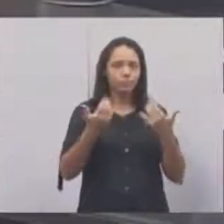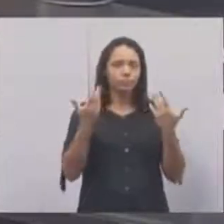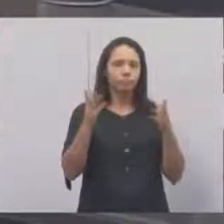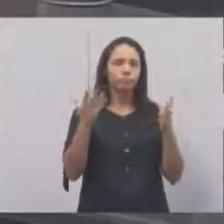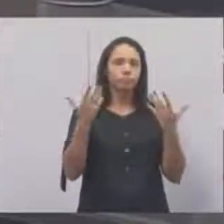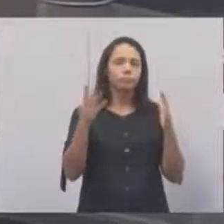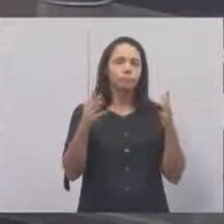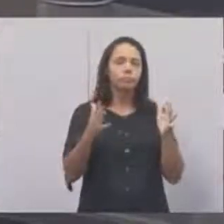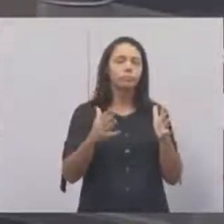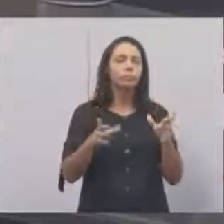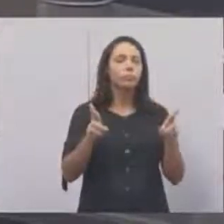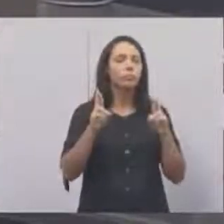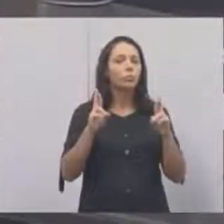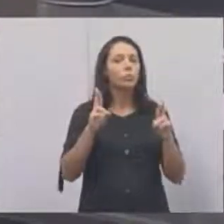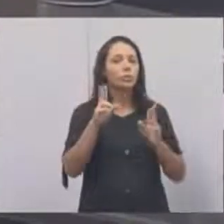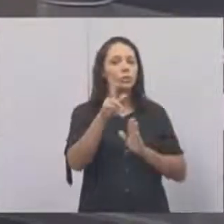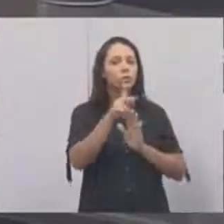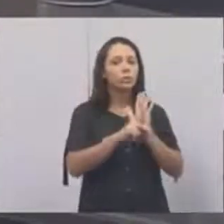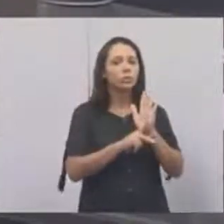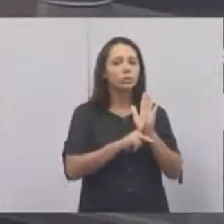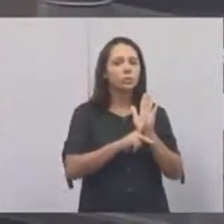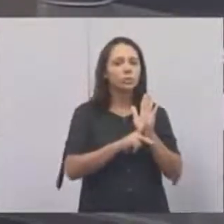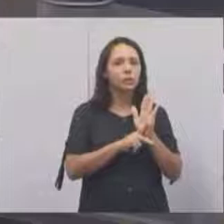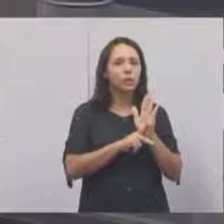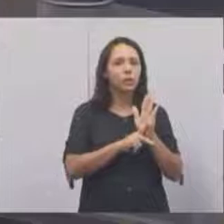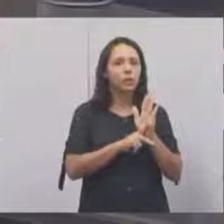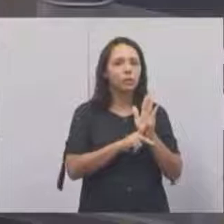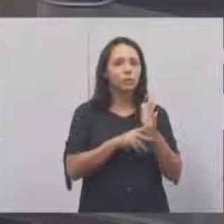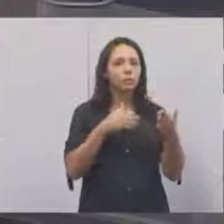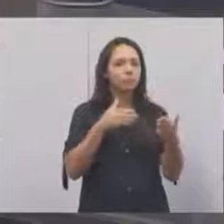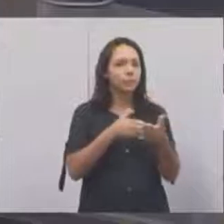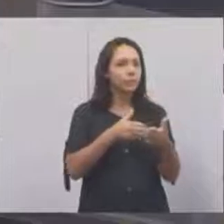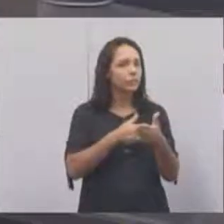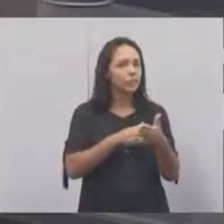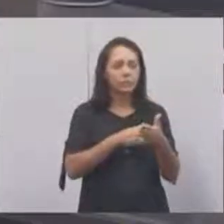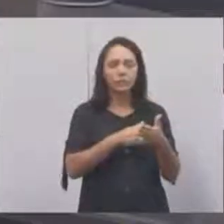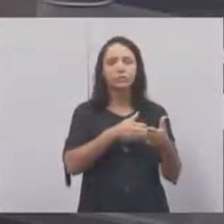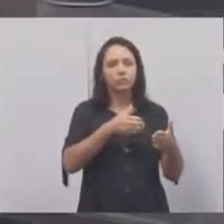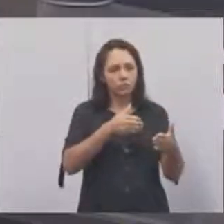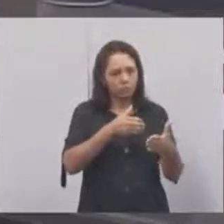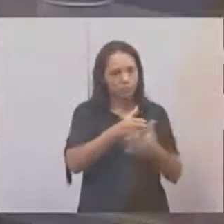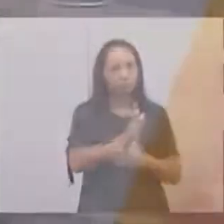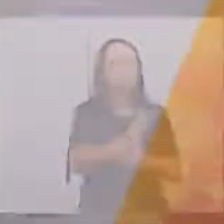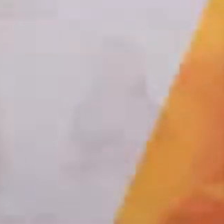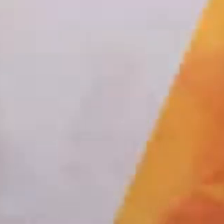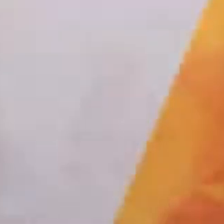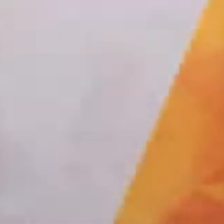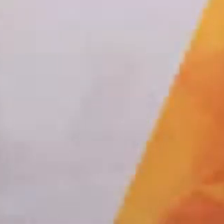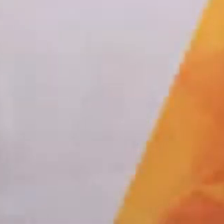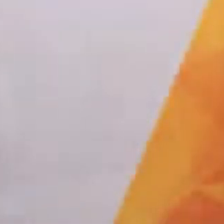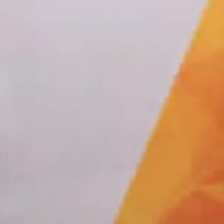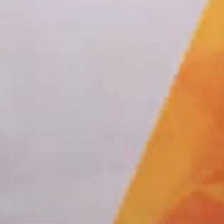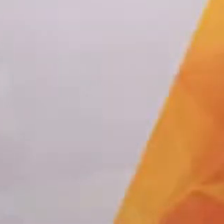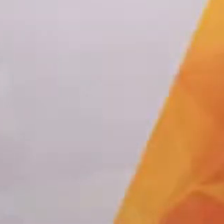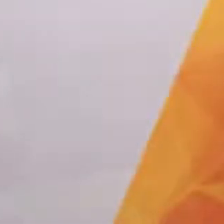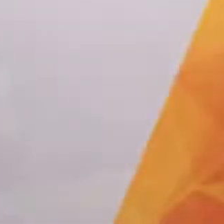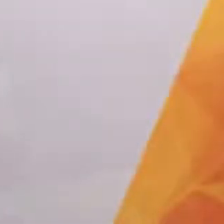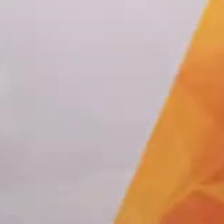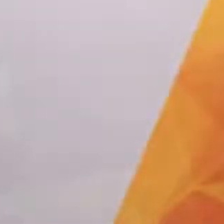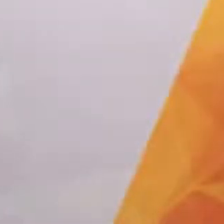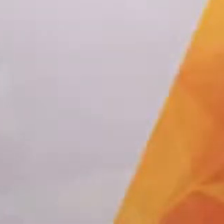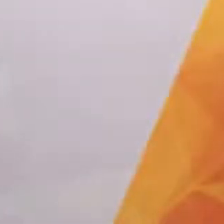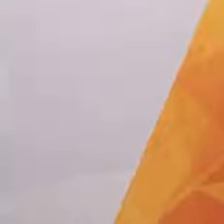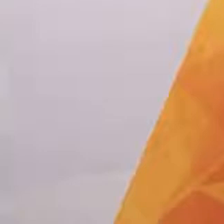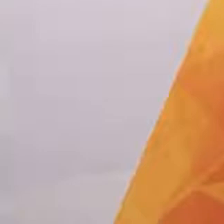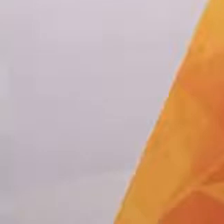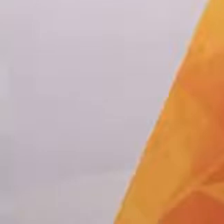que esse projeto não seja vetado pelo prefeito, que a gente consiga implementar isso dentro do poder público. O vereador